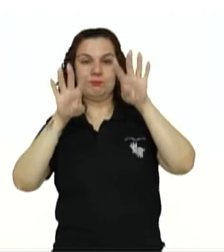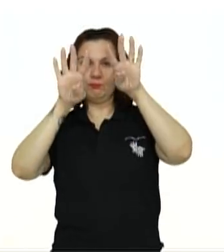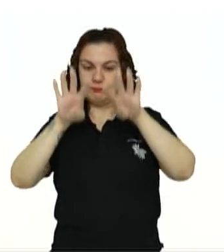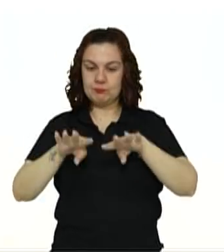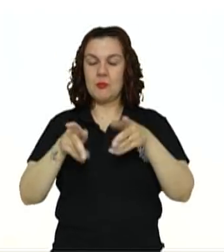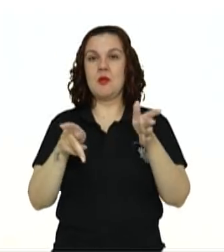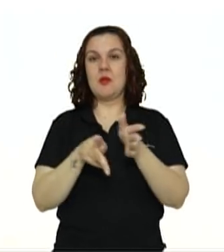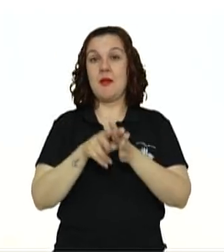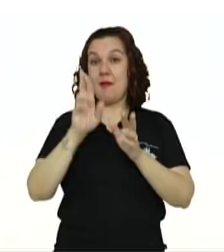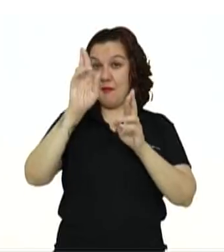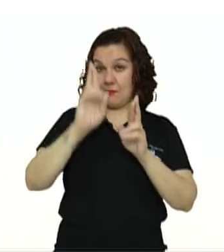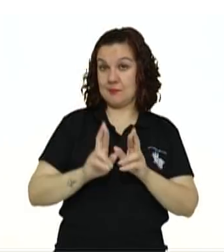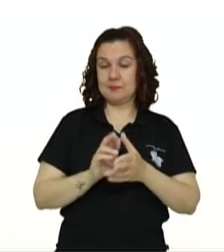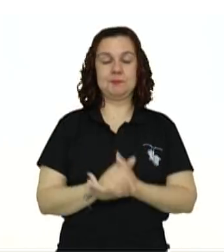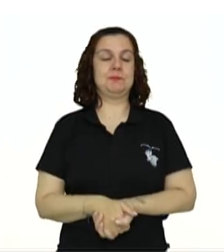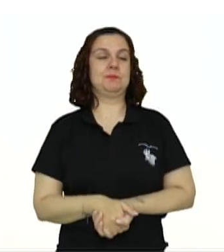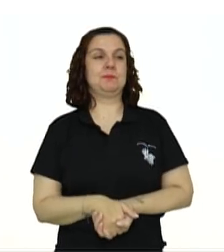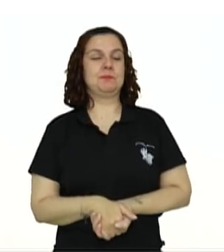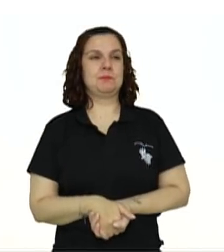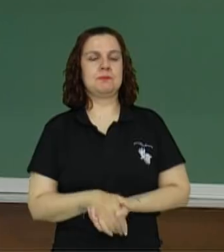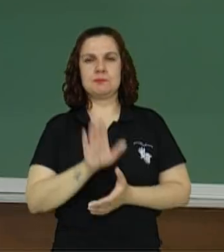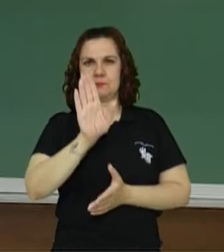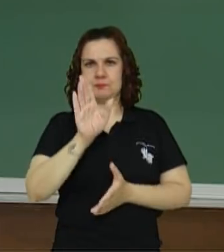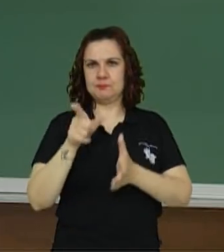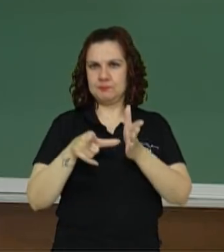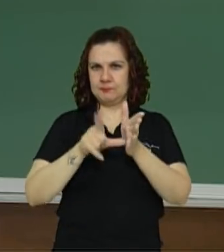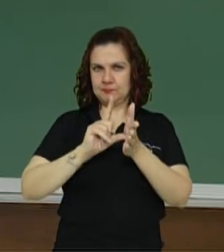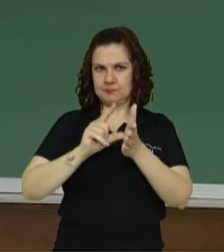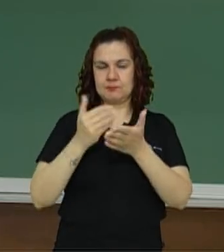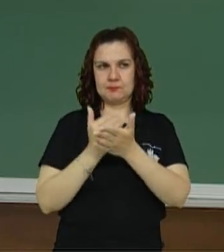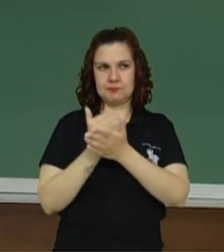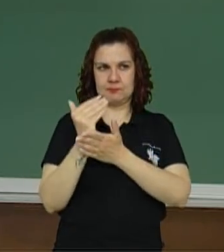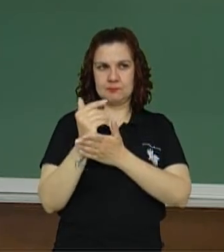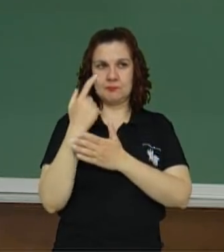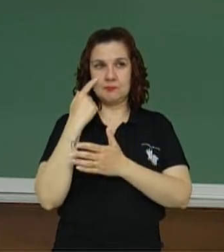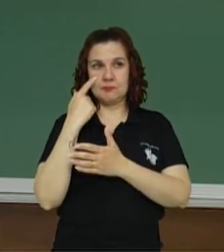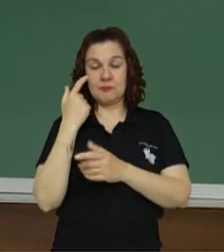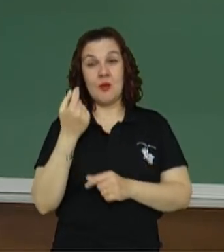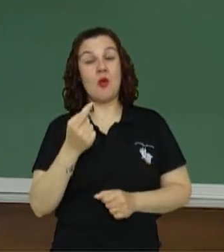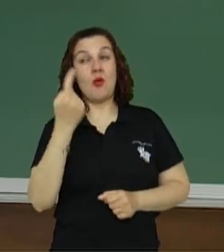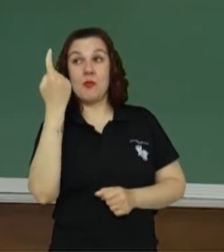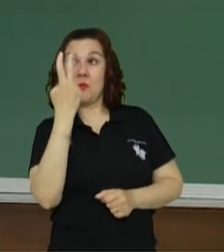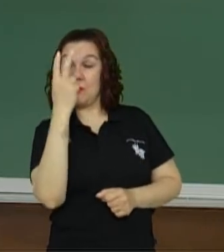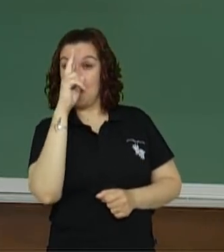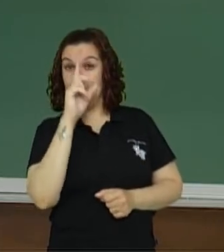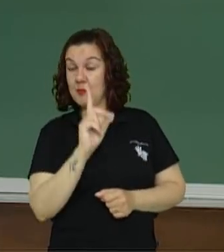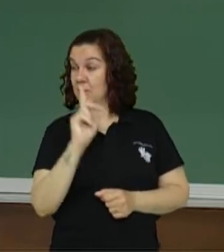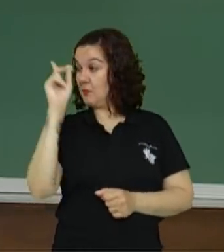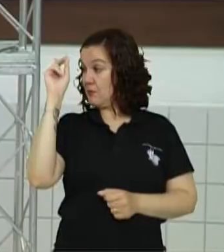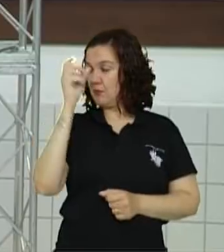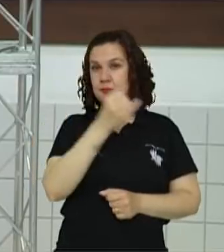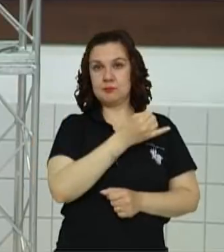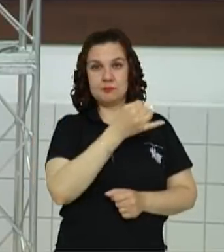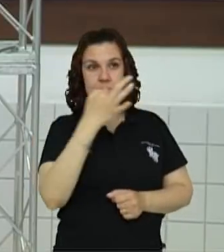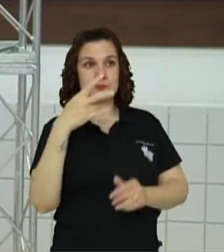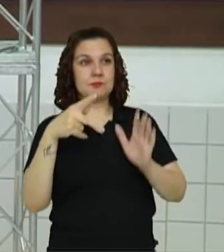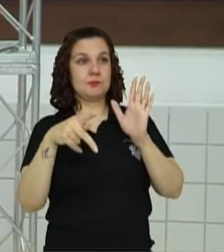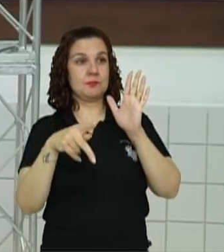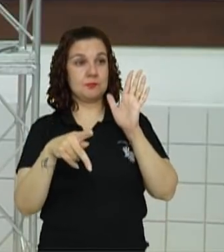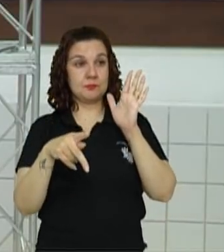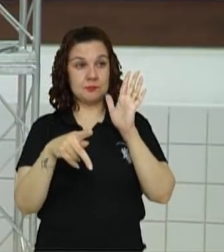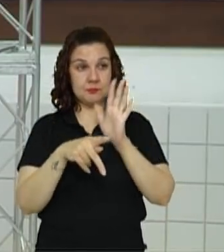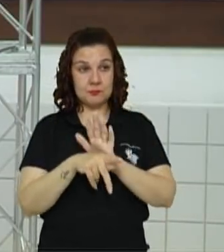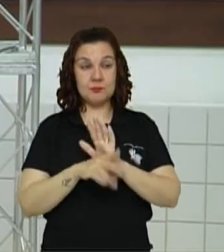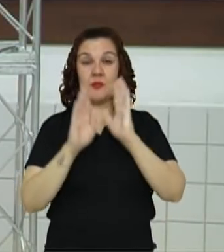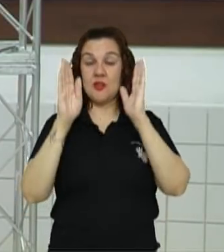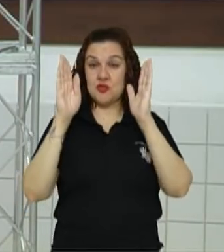e razão entre segmentos. Antes de iniciarmos os exercícios, vamos retomar algumas propriedades